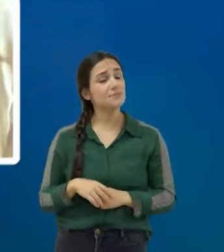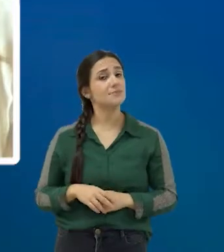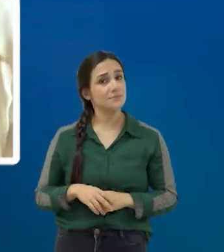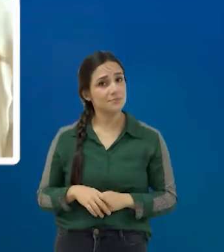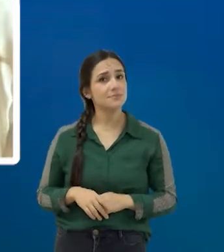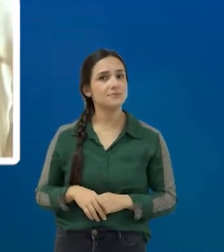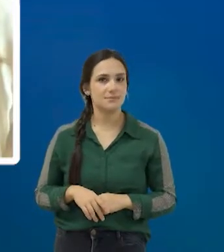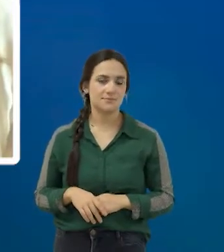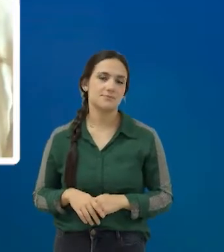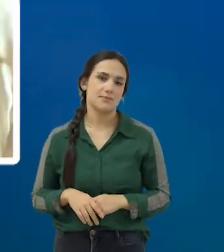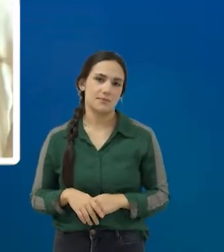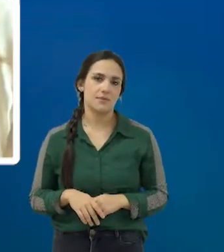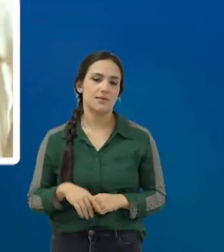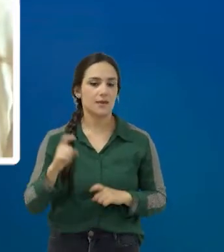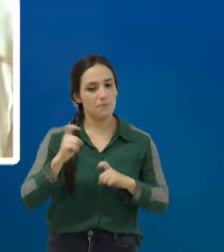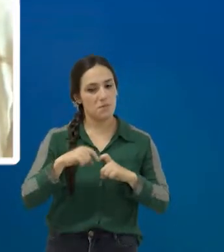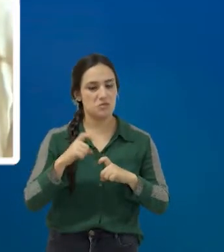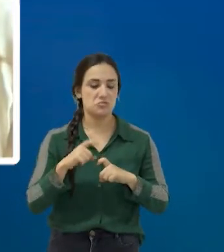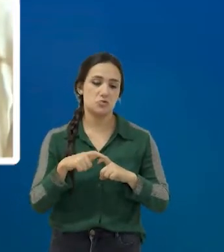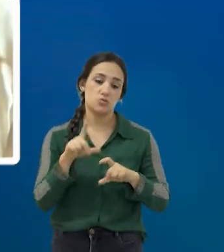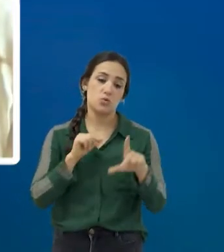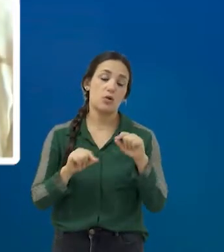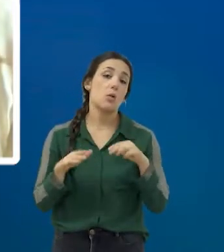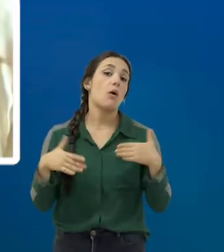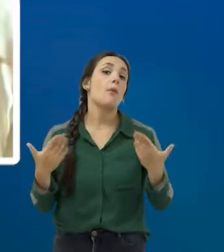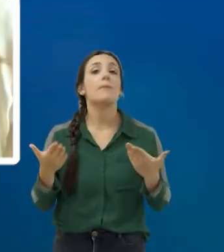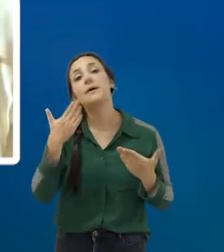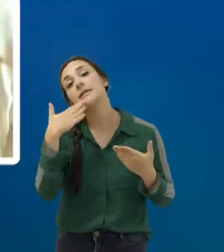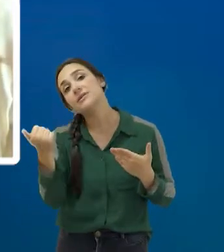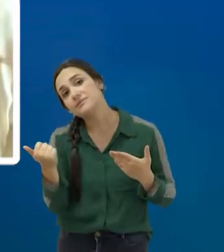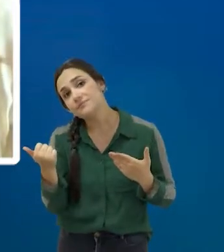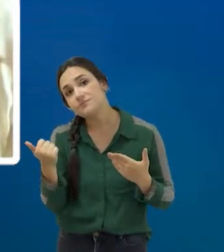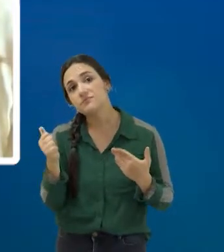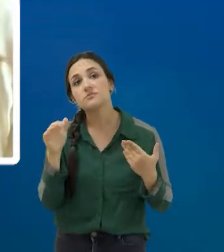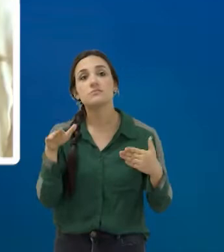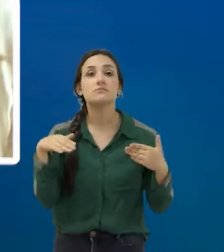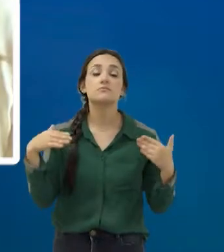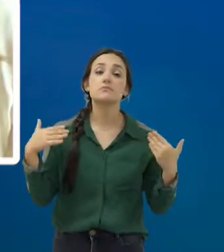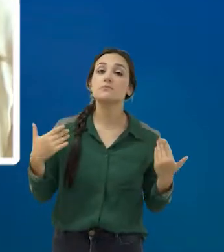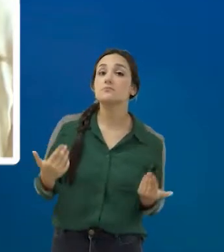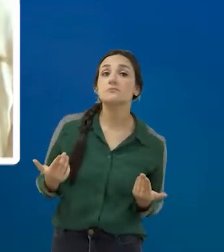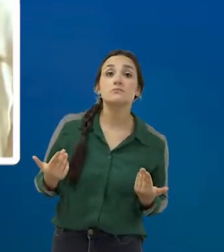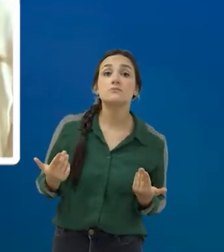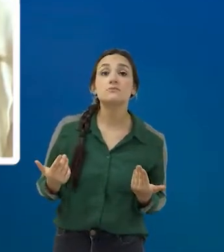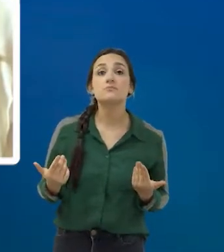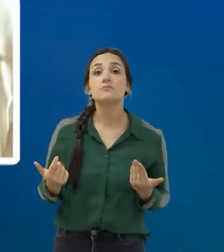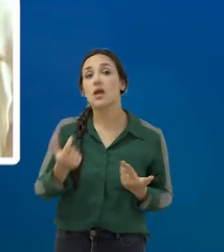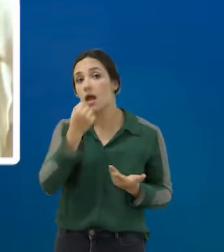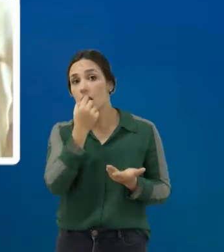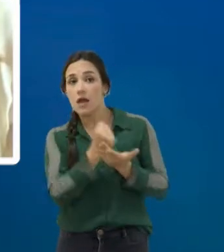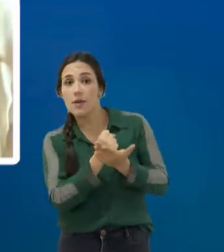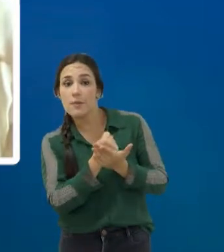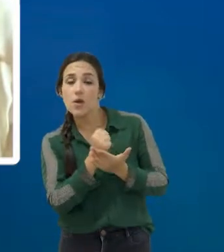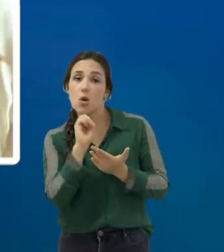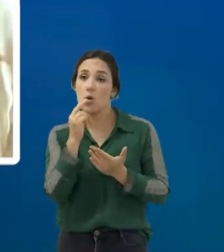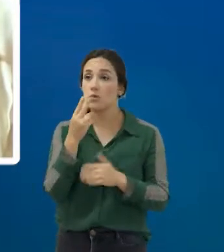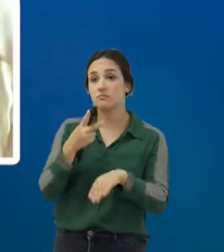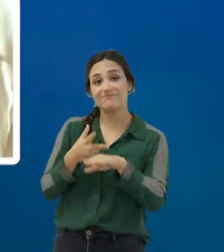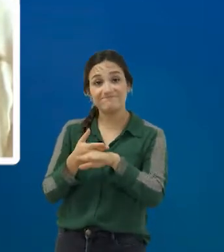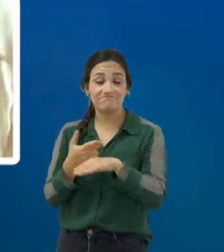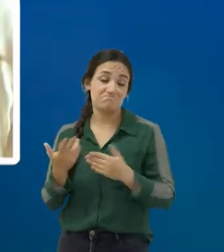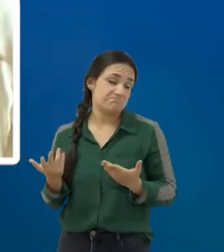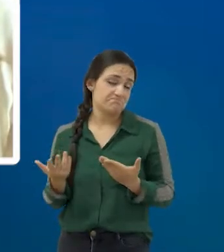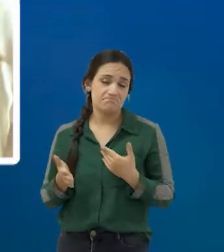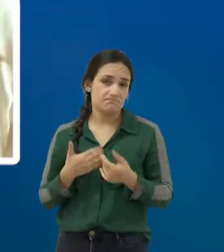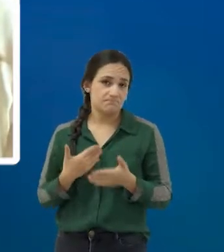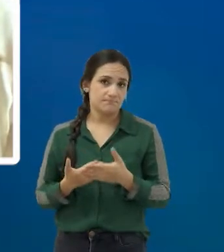Então, é um ato médico, né? O médico que vai determinar qual é o tipo de coleta que ele vai indicar